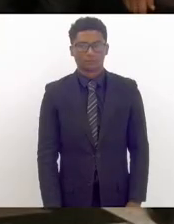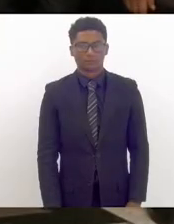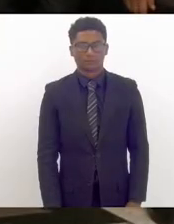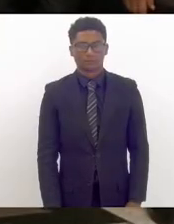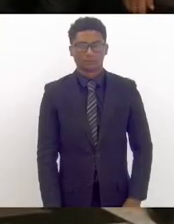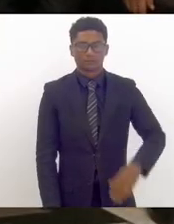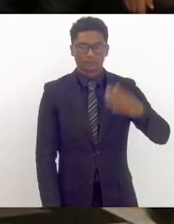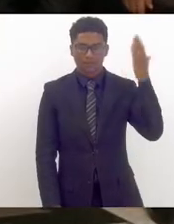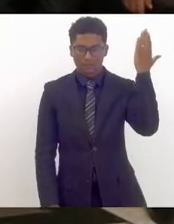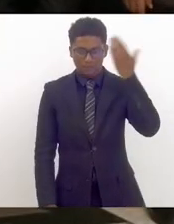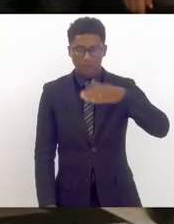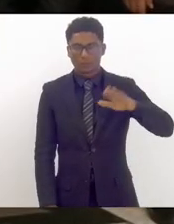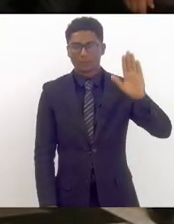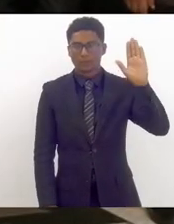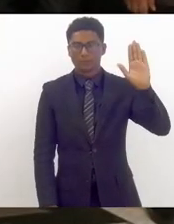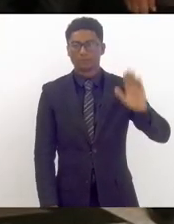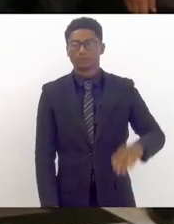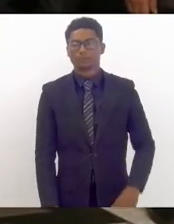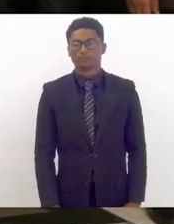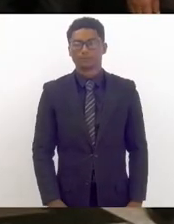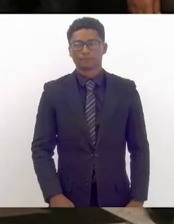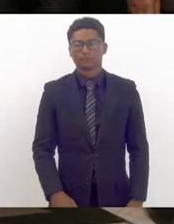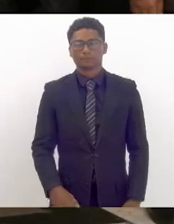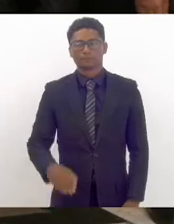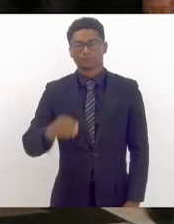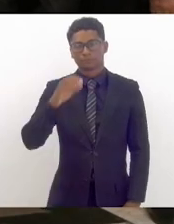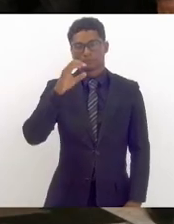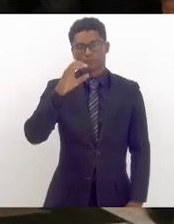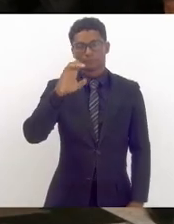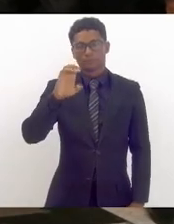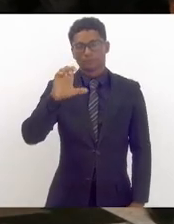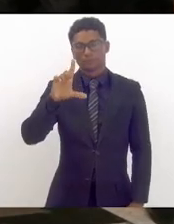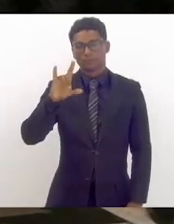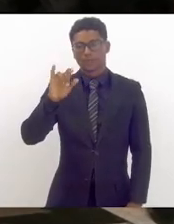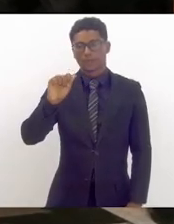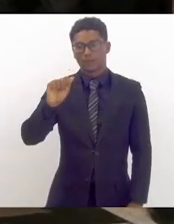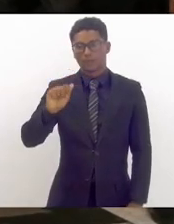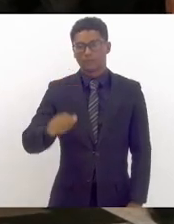Assim eu prometo. Célia Jordão.